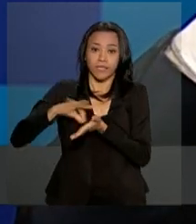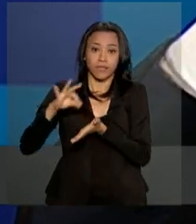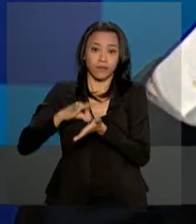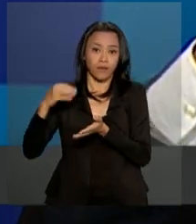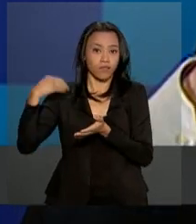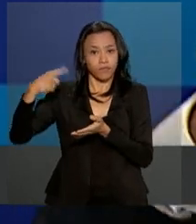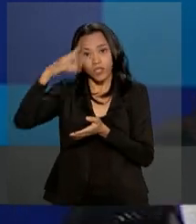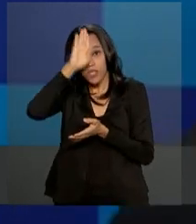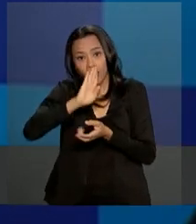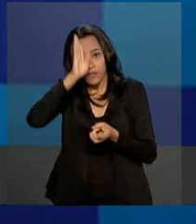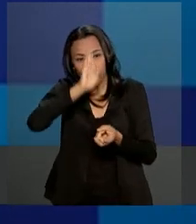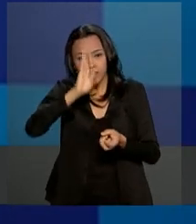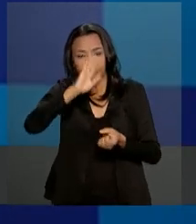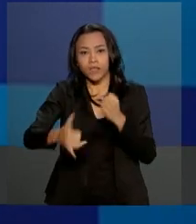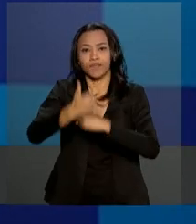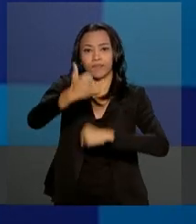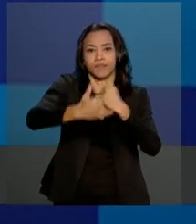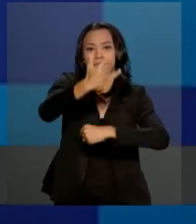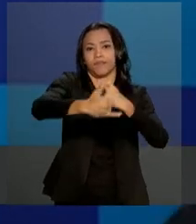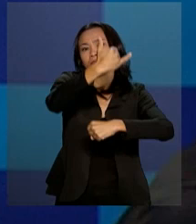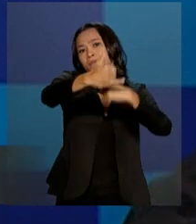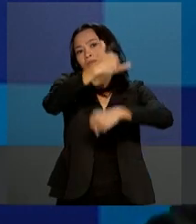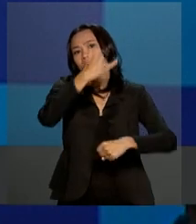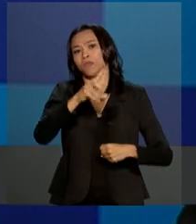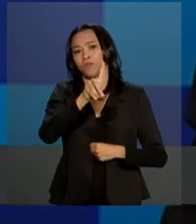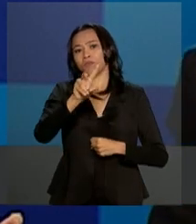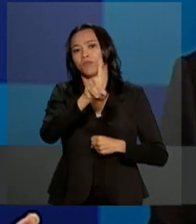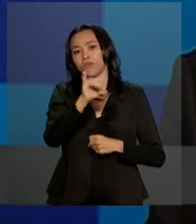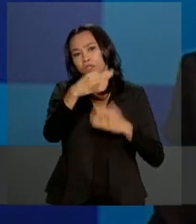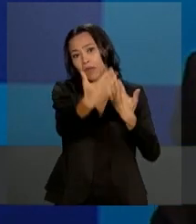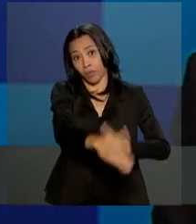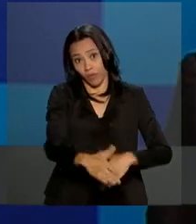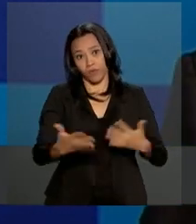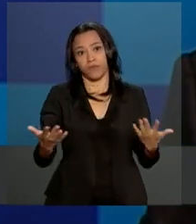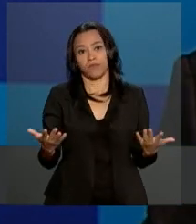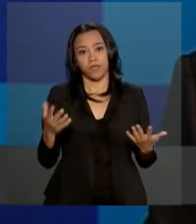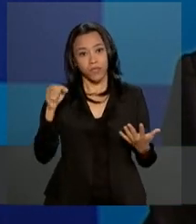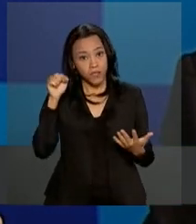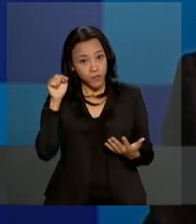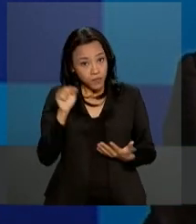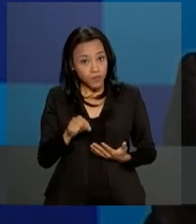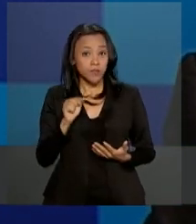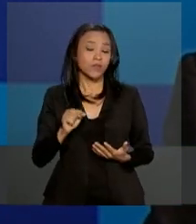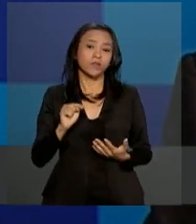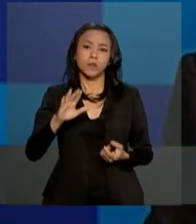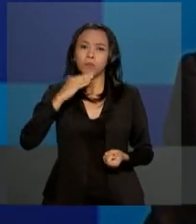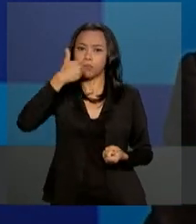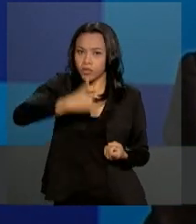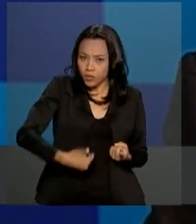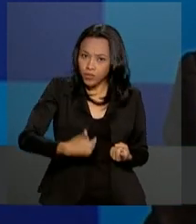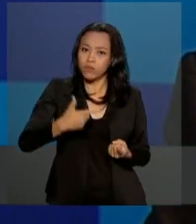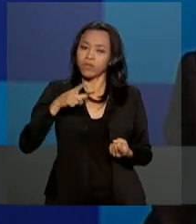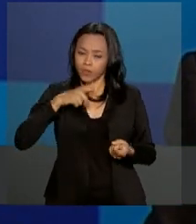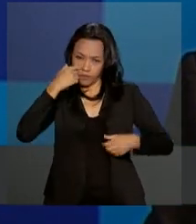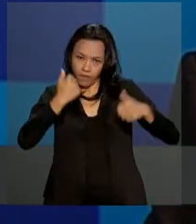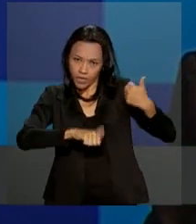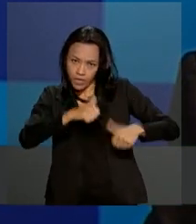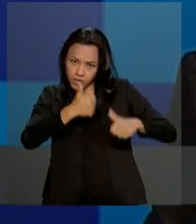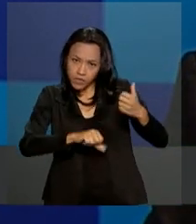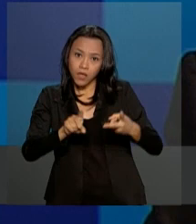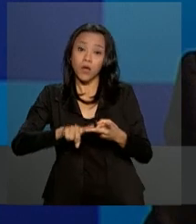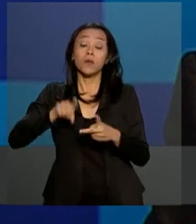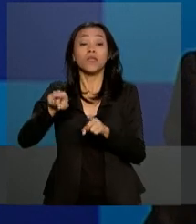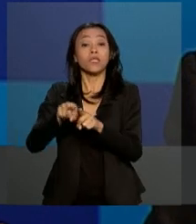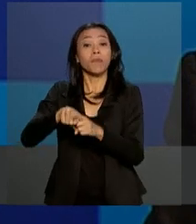gratuidade que não comparecer no dia da prova então assim maior batimentos no processo de solicitação de isenção e também a cobrança